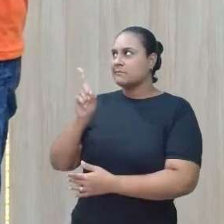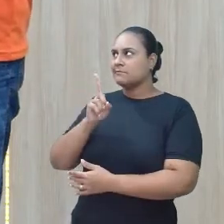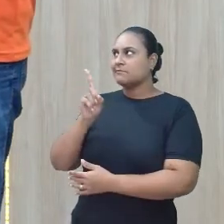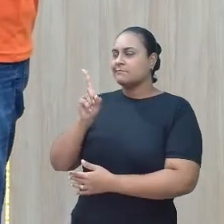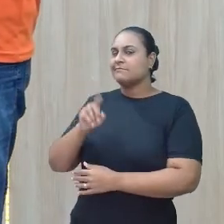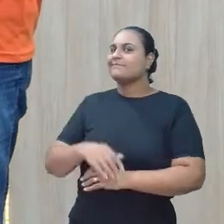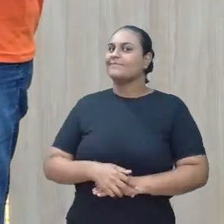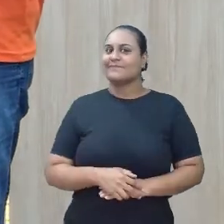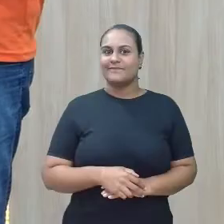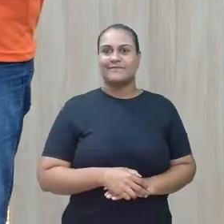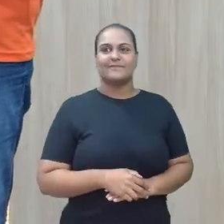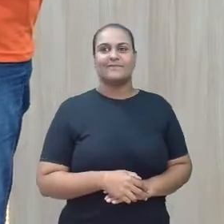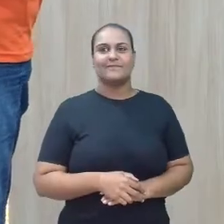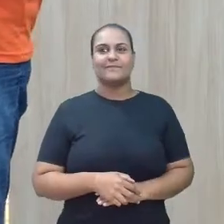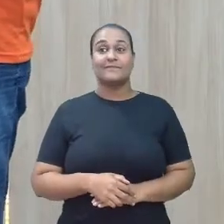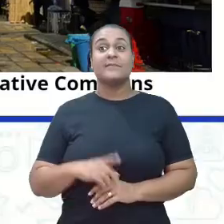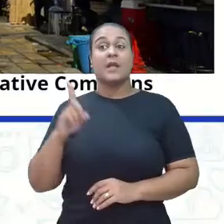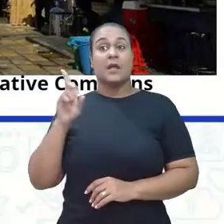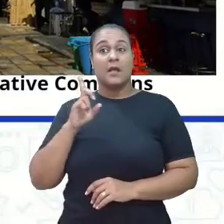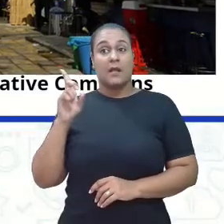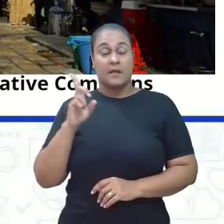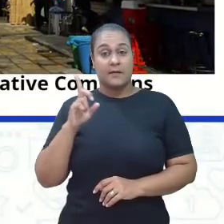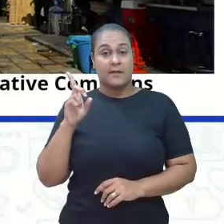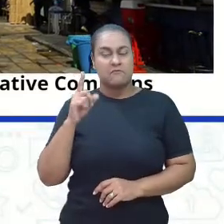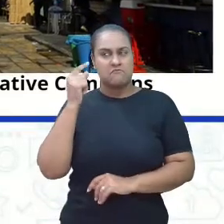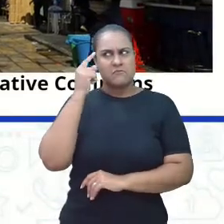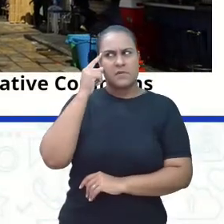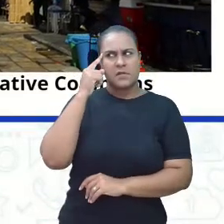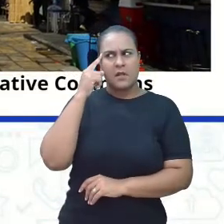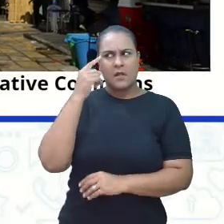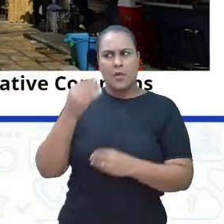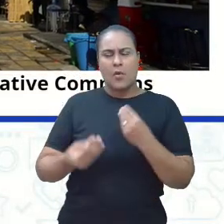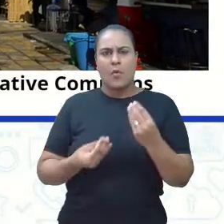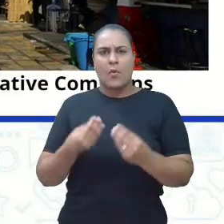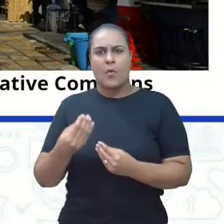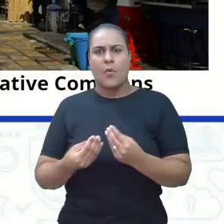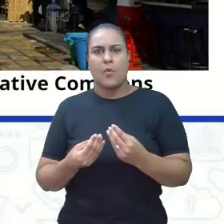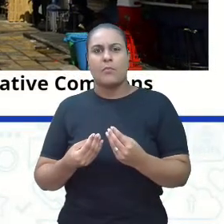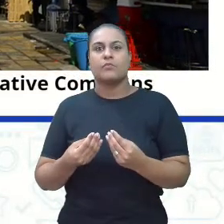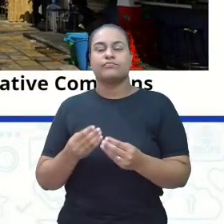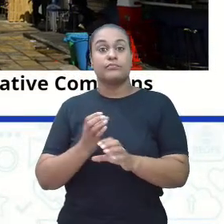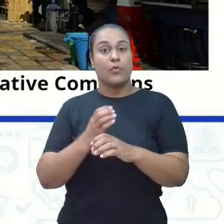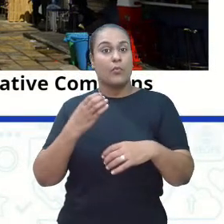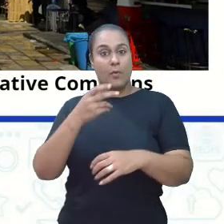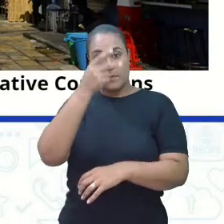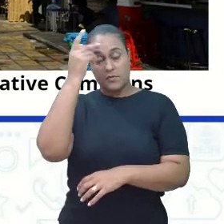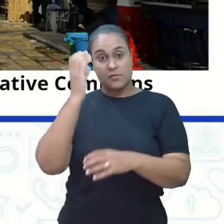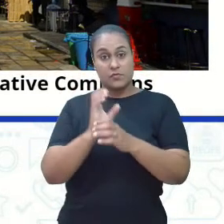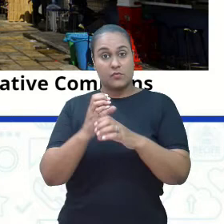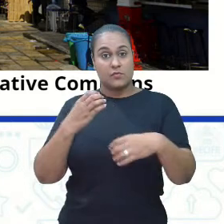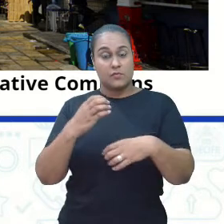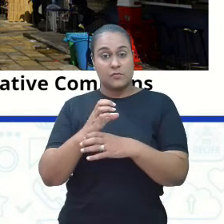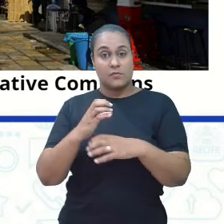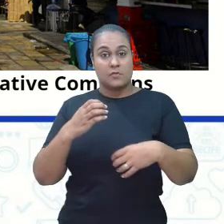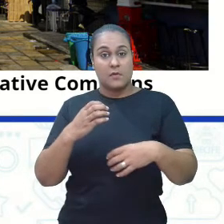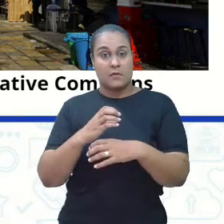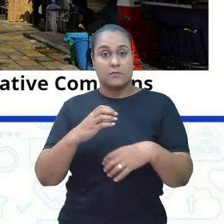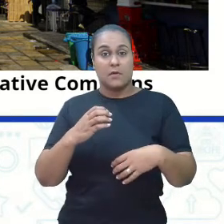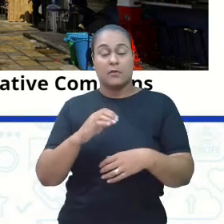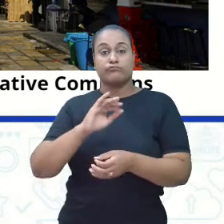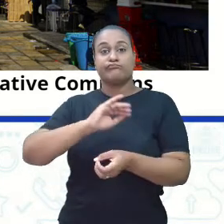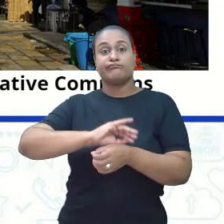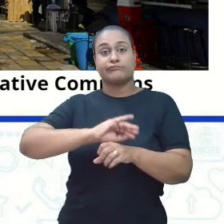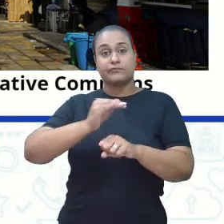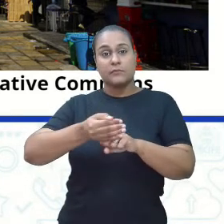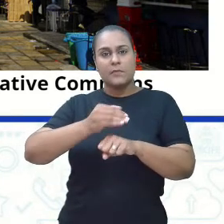que esse mercado ele foi pensado pelo engenheiro da Câmara Municipal do Recife, tá certo?